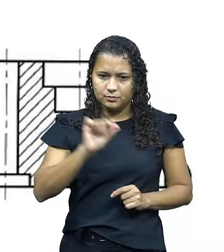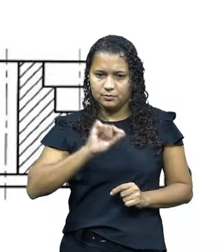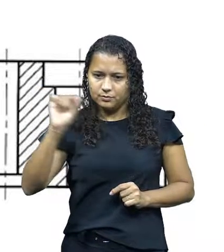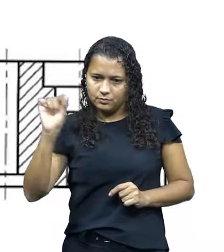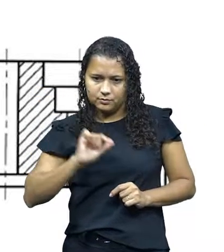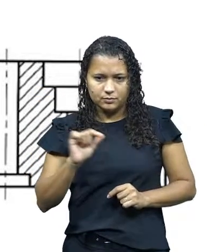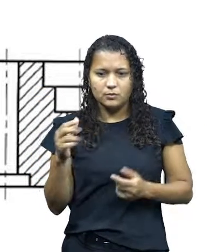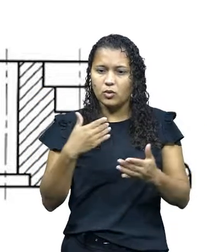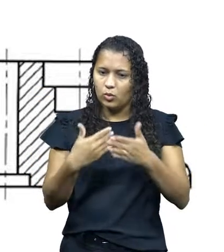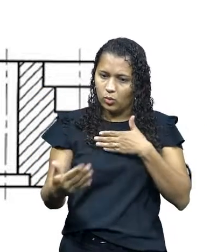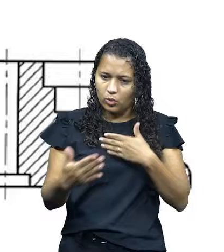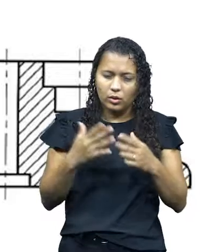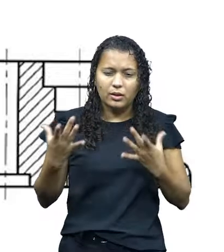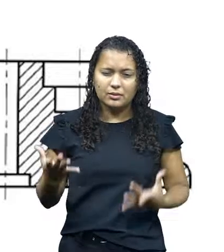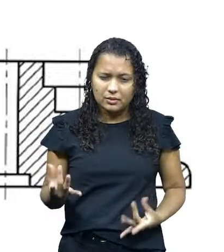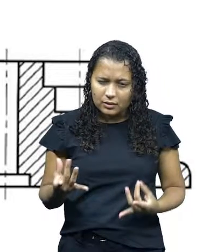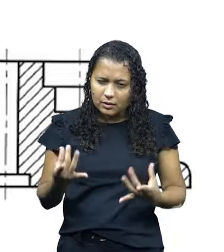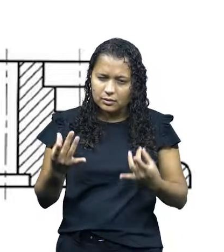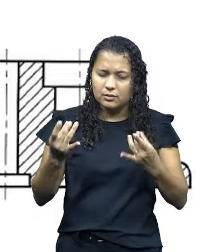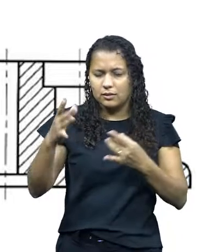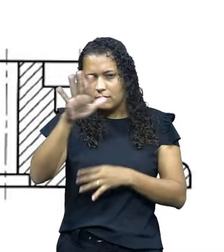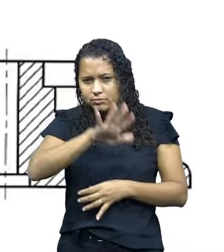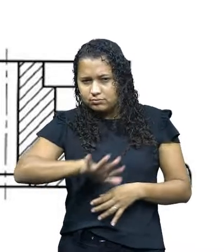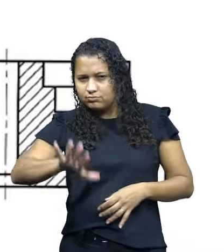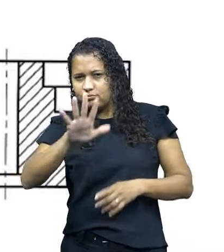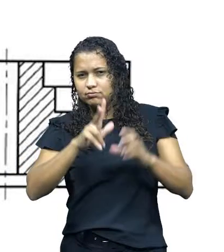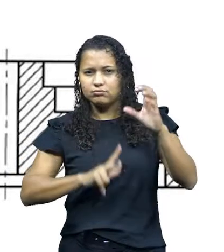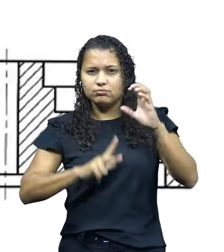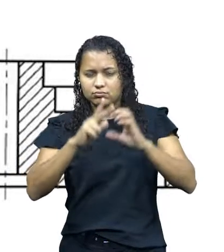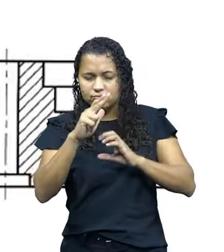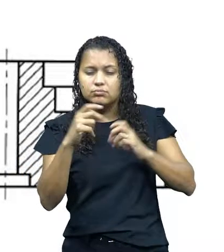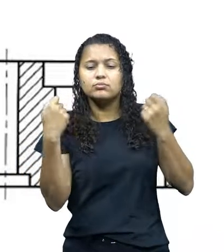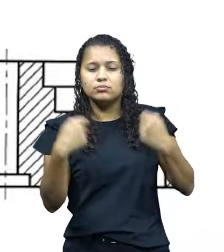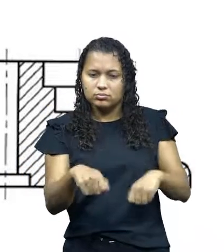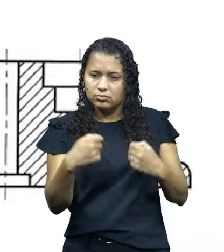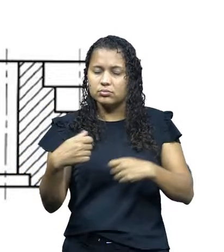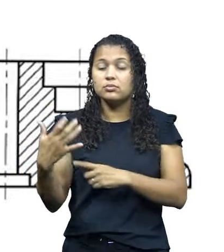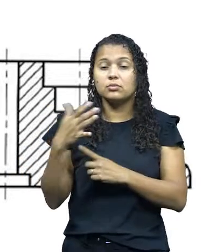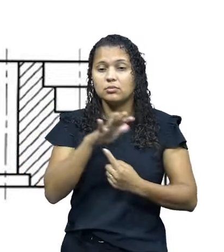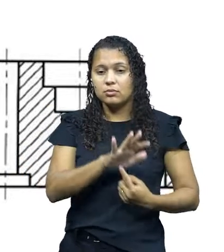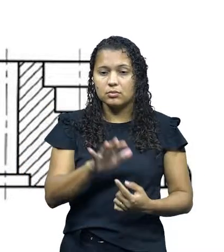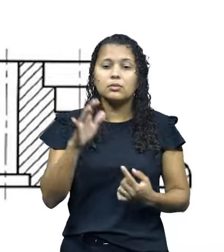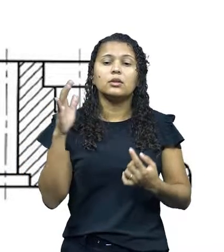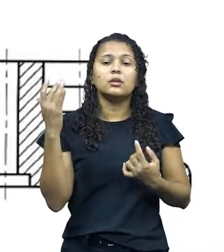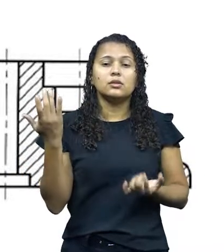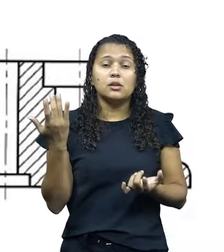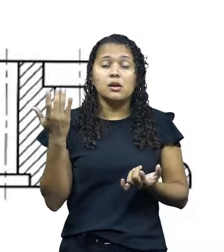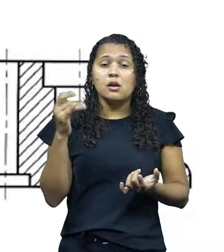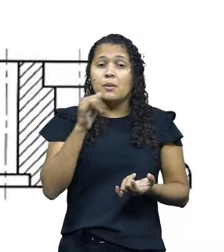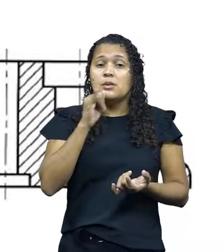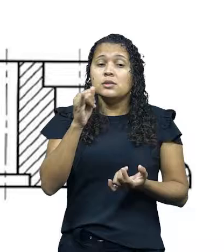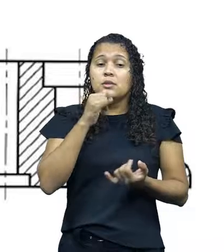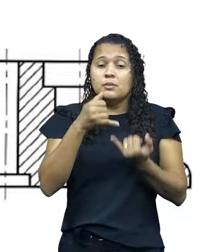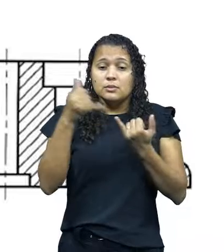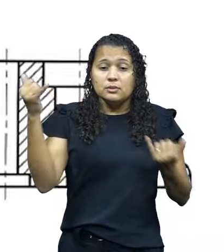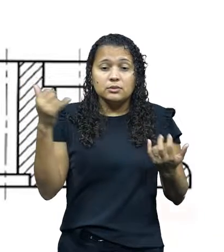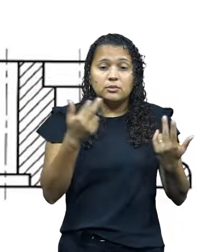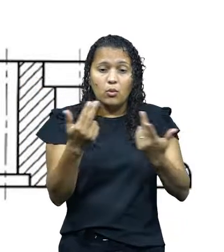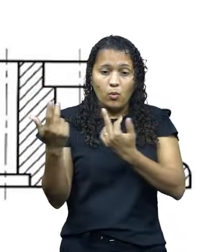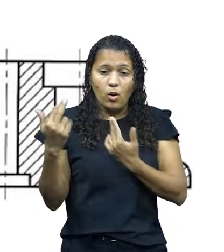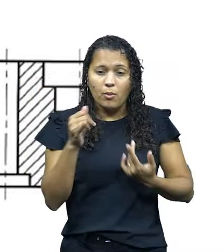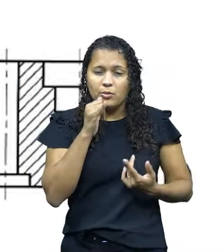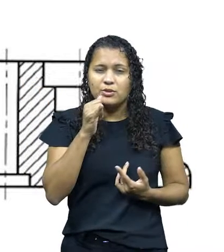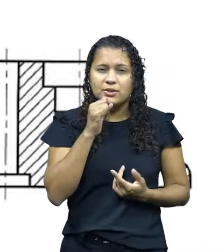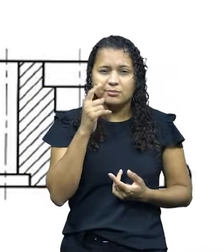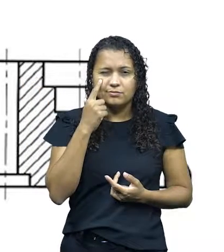E qualquer detalhe da área de corte representado, separadamente de sua vista, ele deve apresentar as linhas da achura na mesma direção.